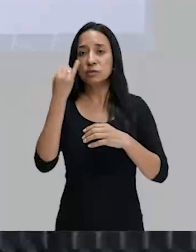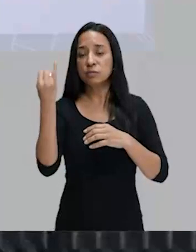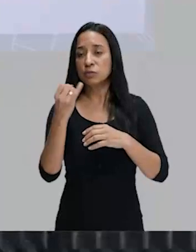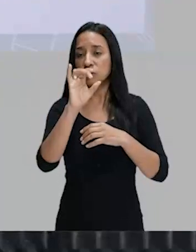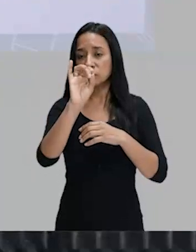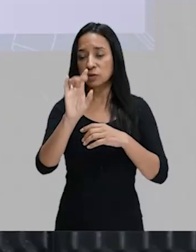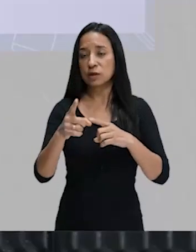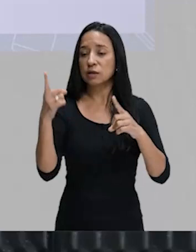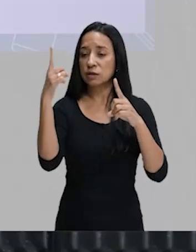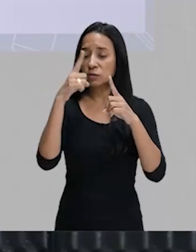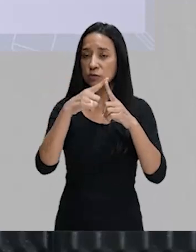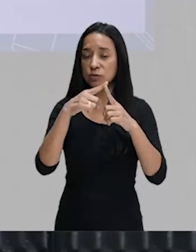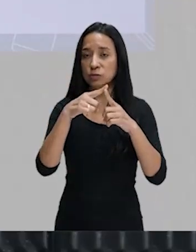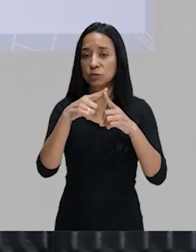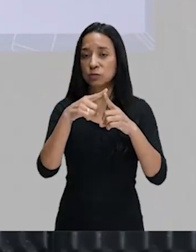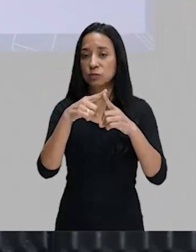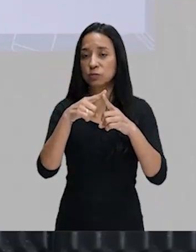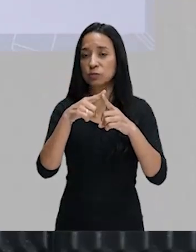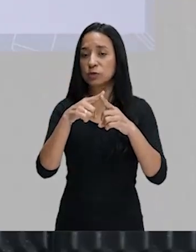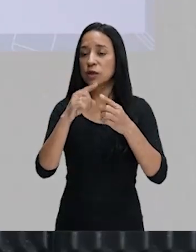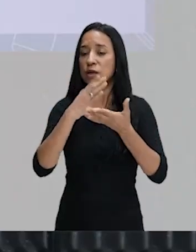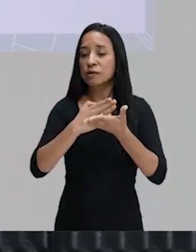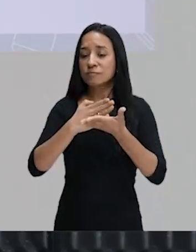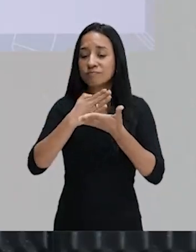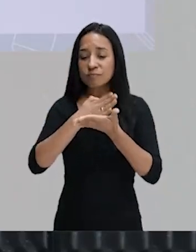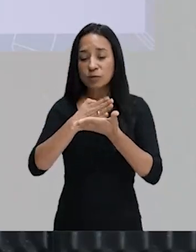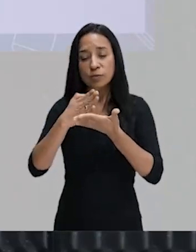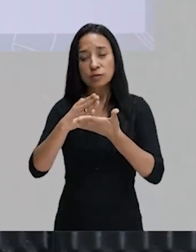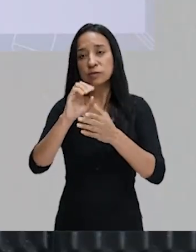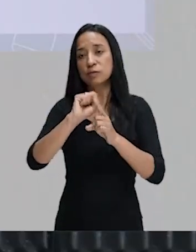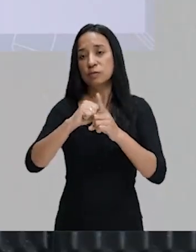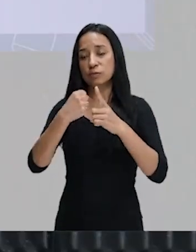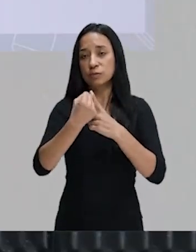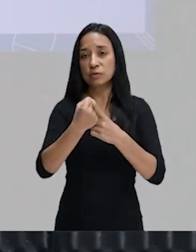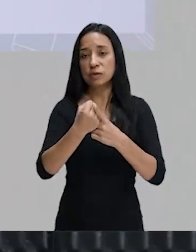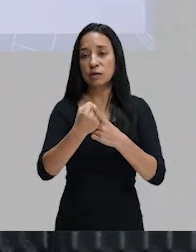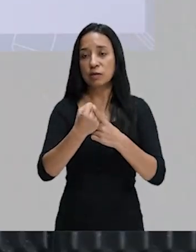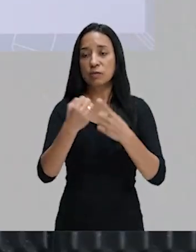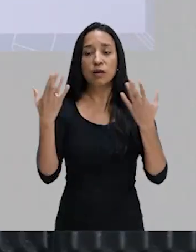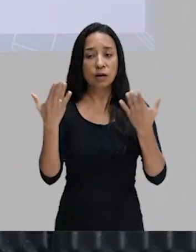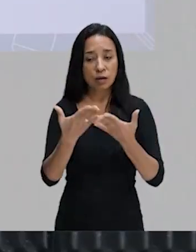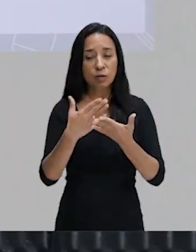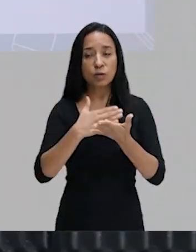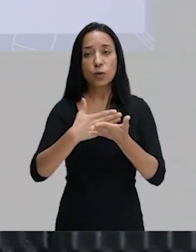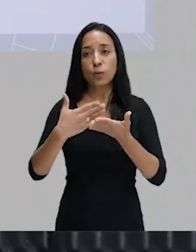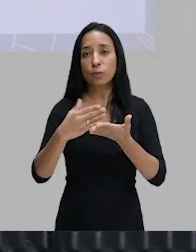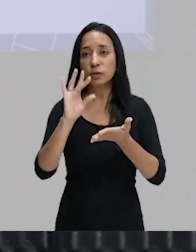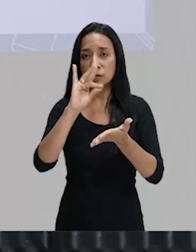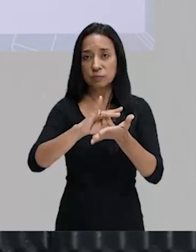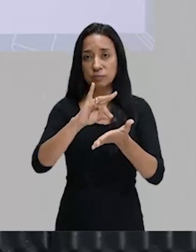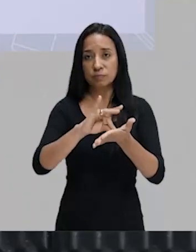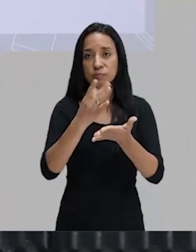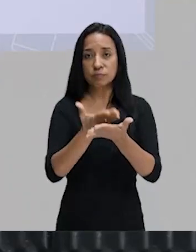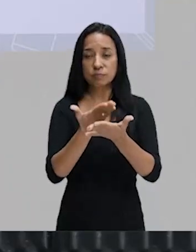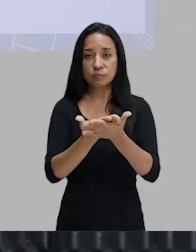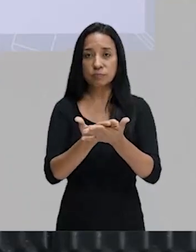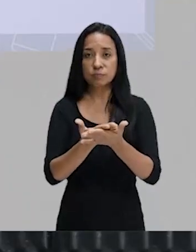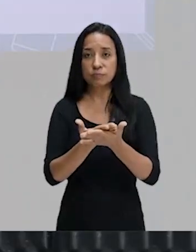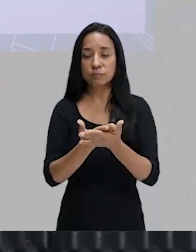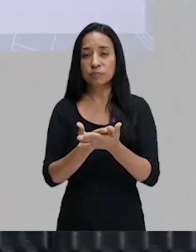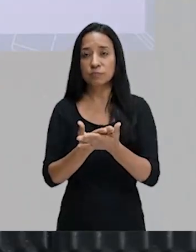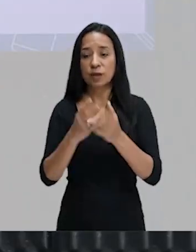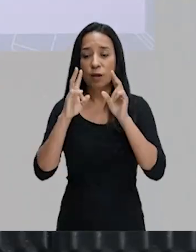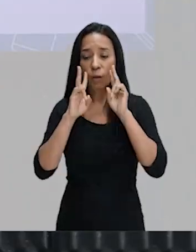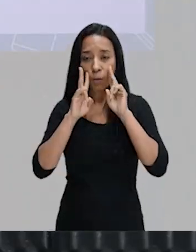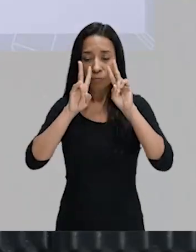cada tipo de estratificação social. É agora que vai começar de verdade a aula. Então redobre